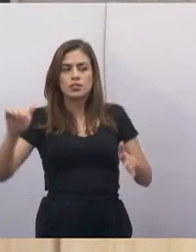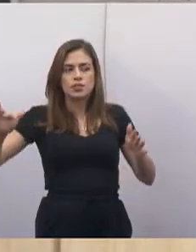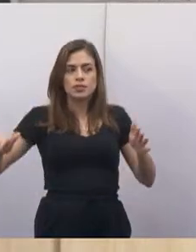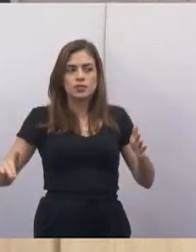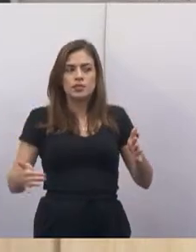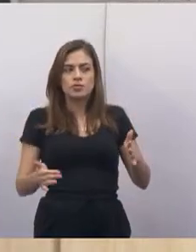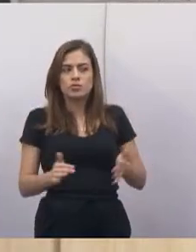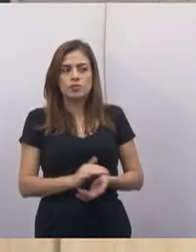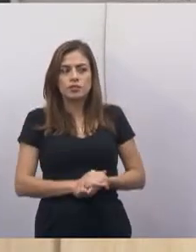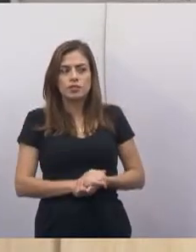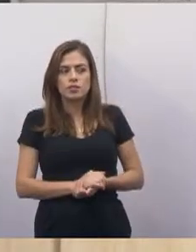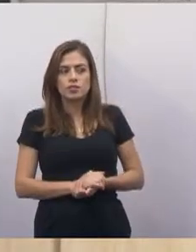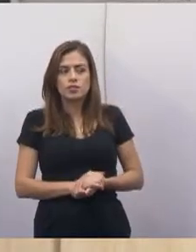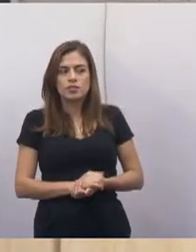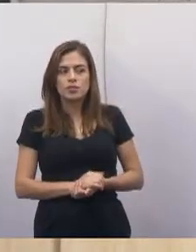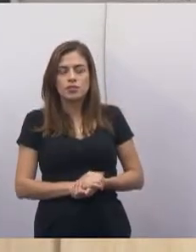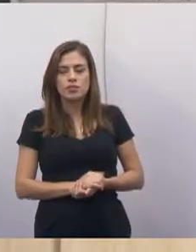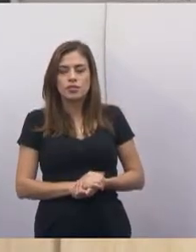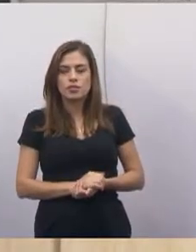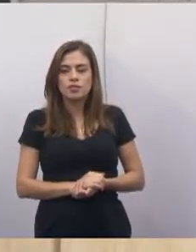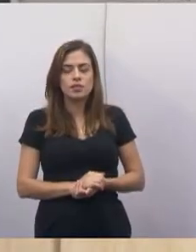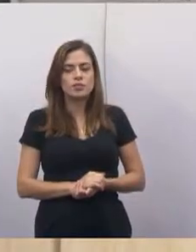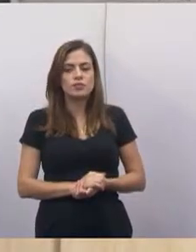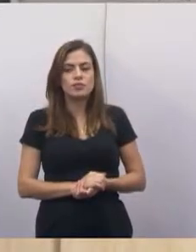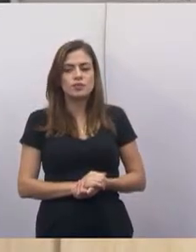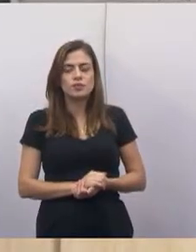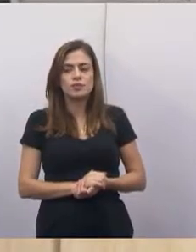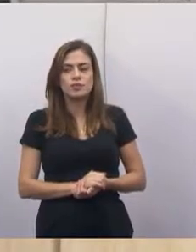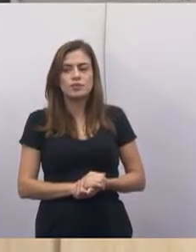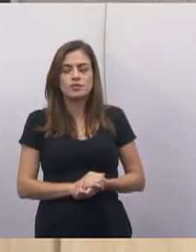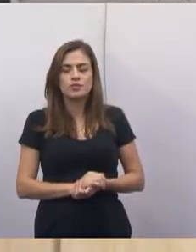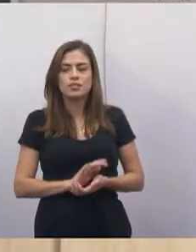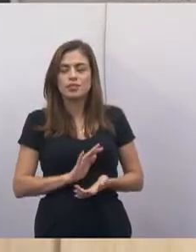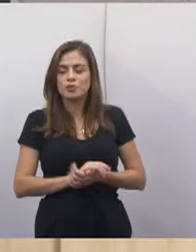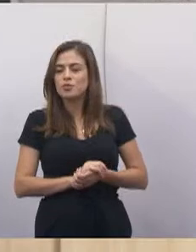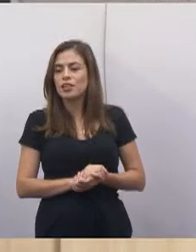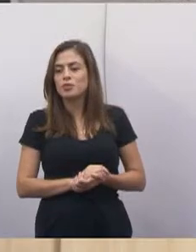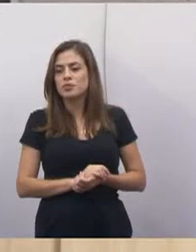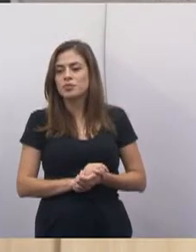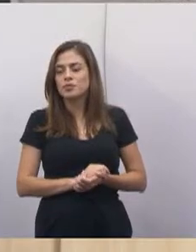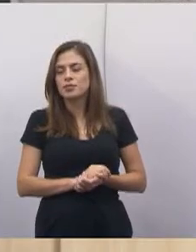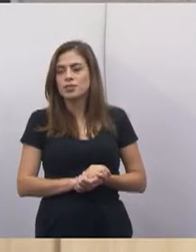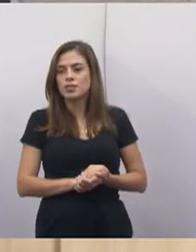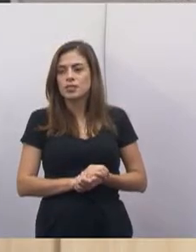rebaixada ou pedirem ajuda de terceiros para descerem e subir a guia.